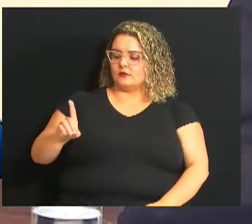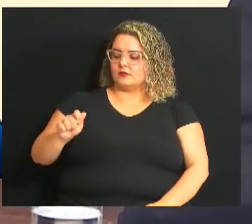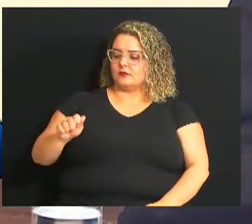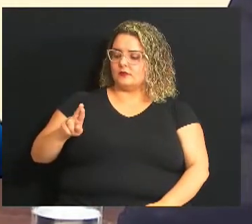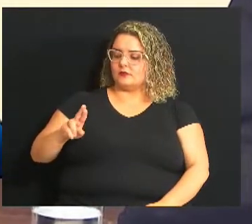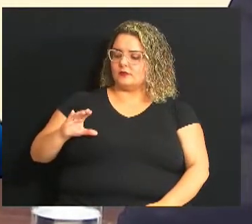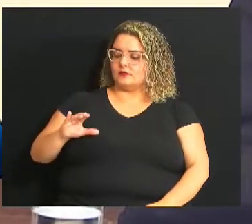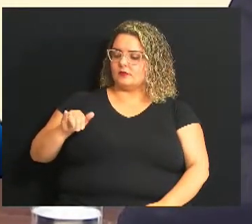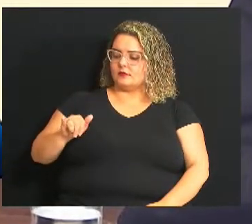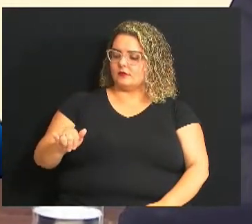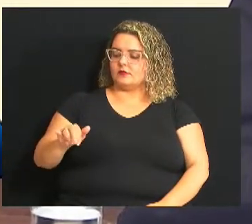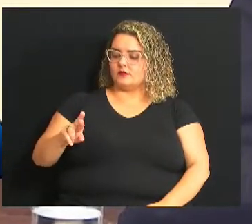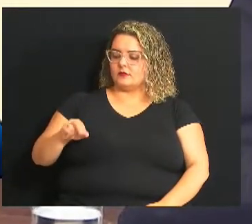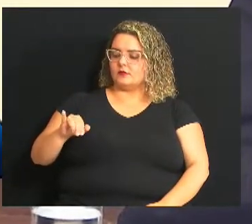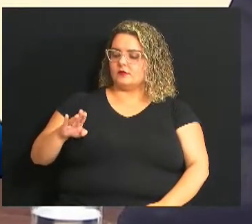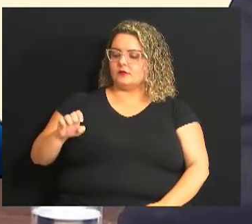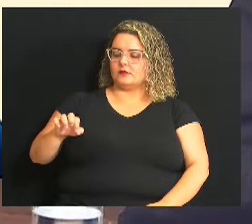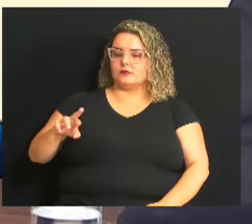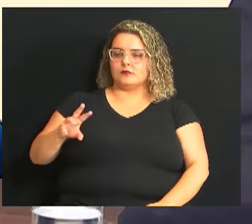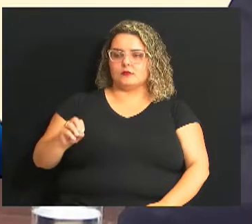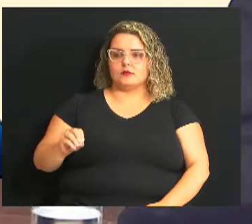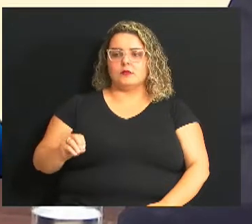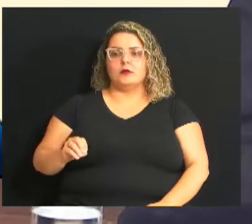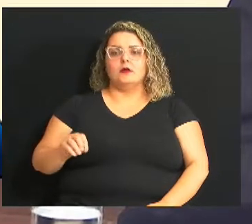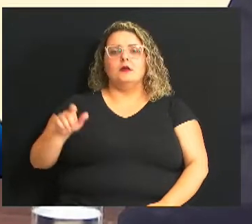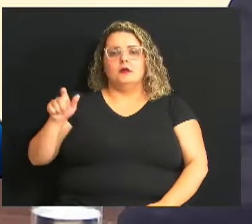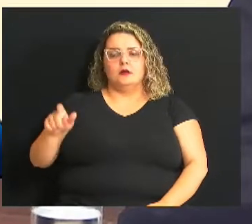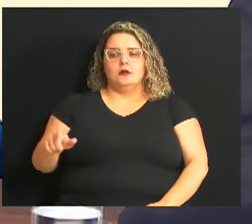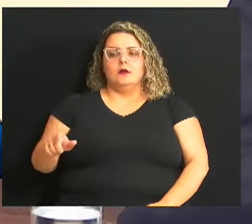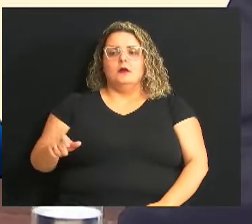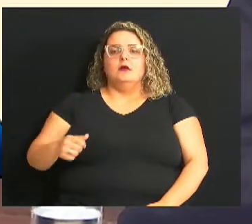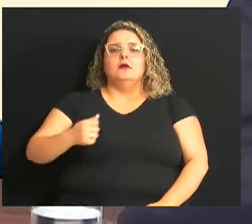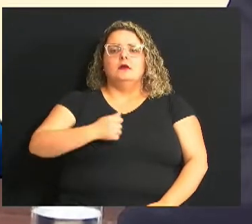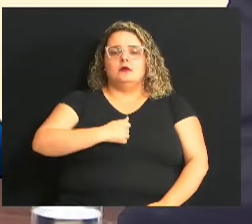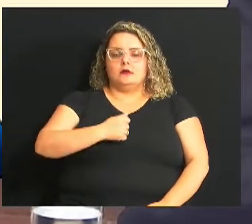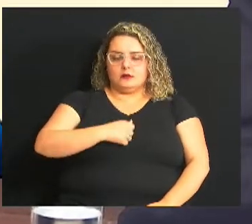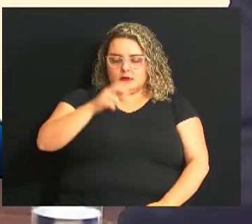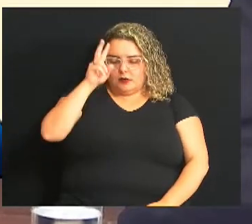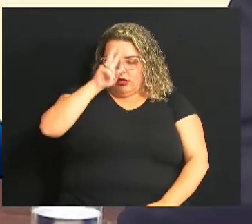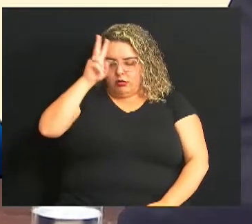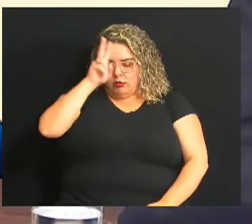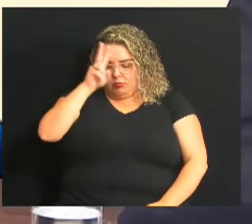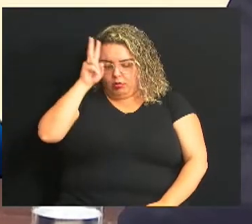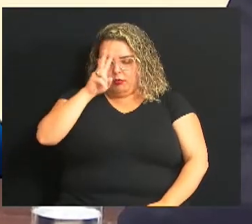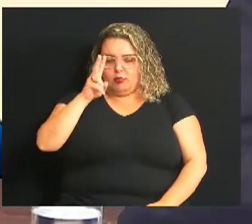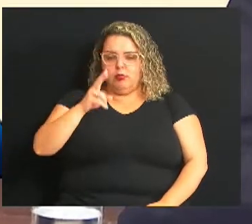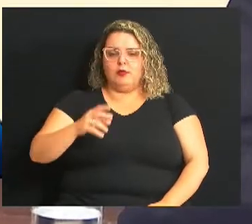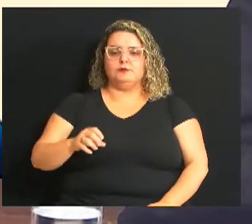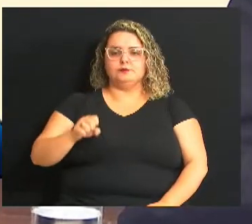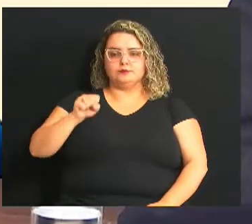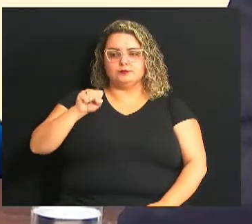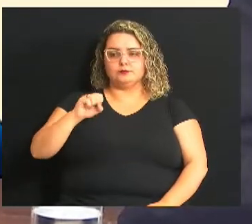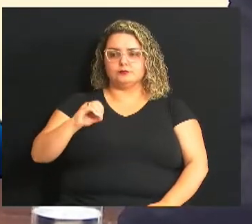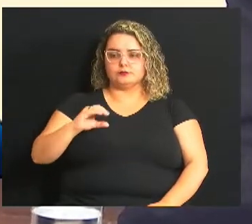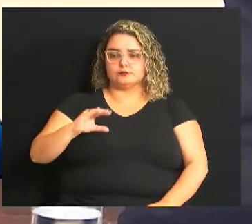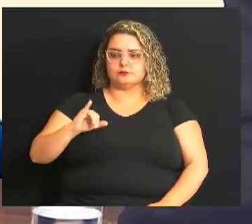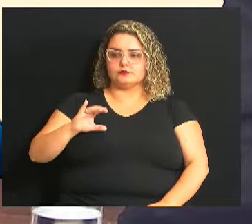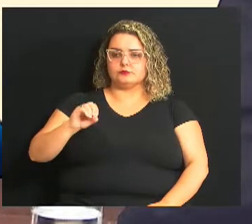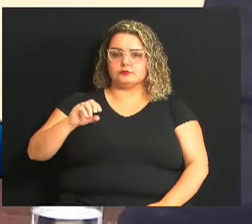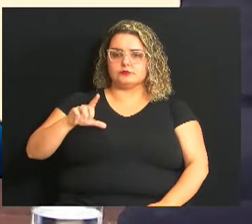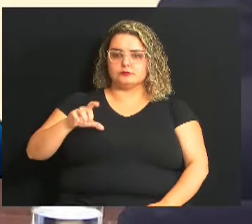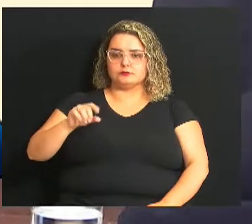Ribeiro. Professor Darcy Ribeiro foi antropólogo, historiador, sociólogo, escritor,